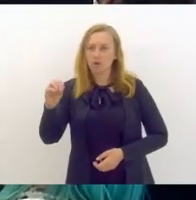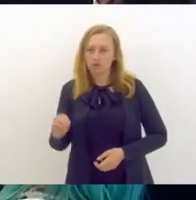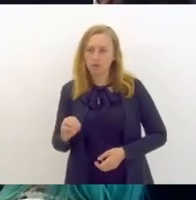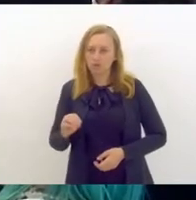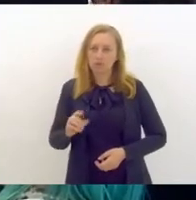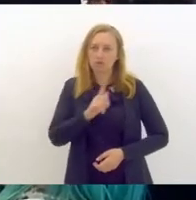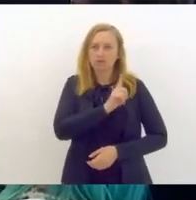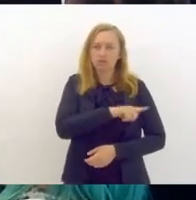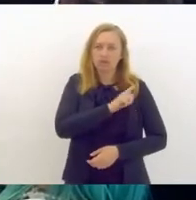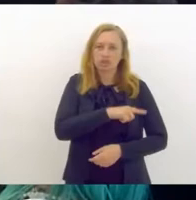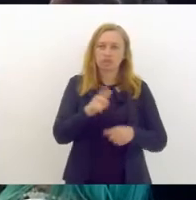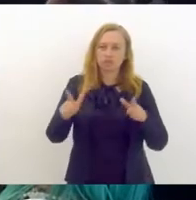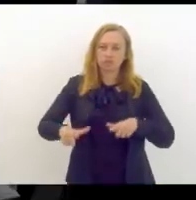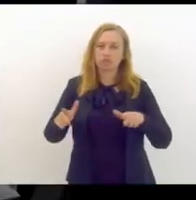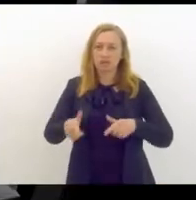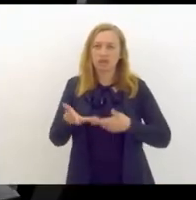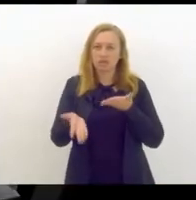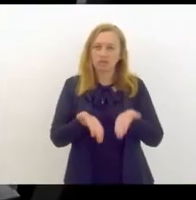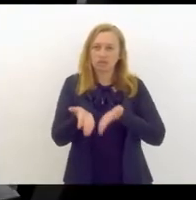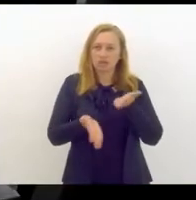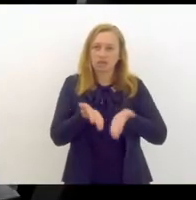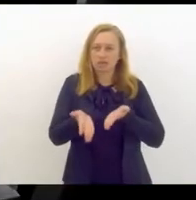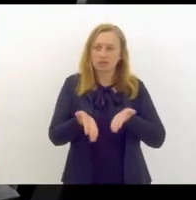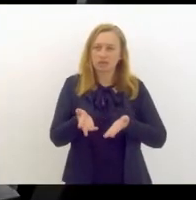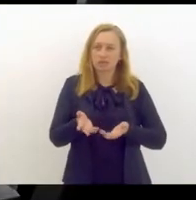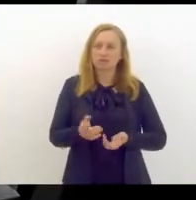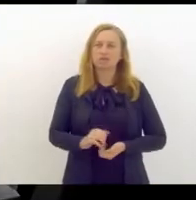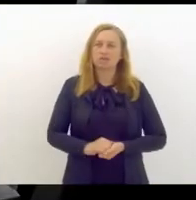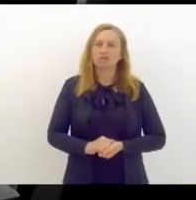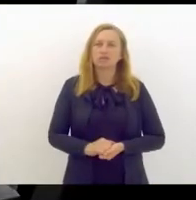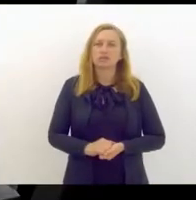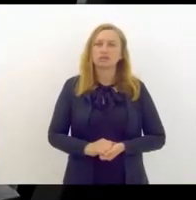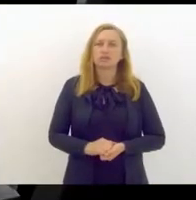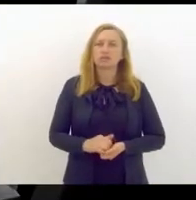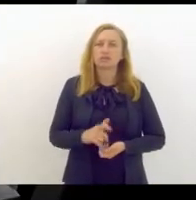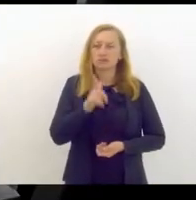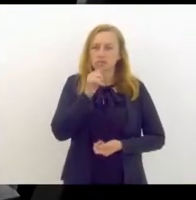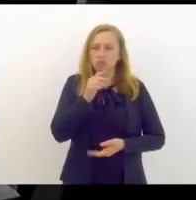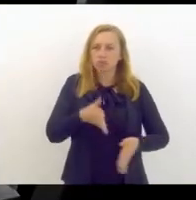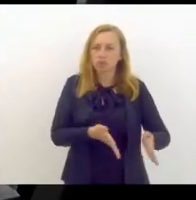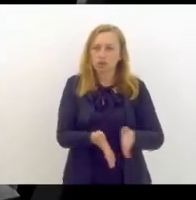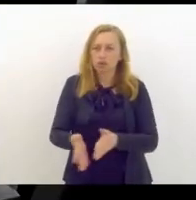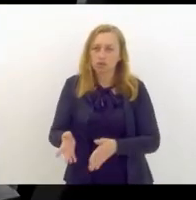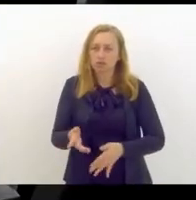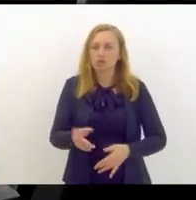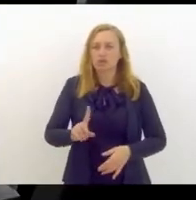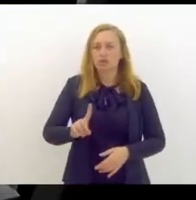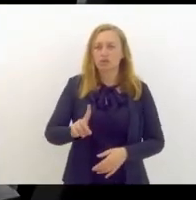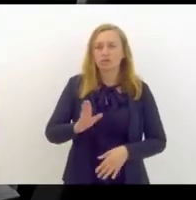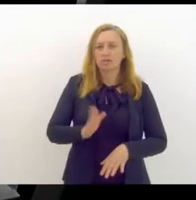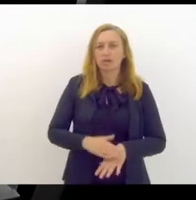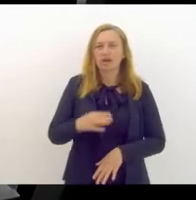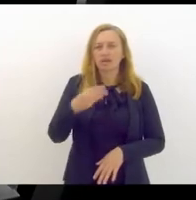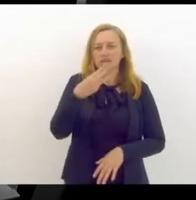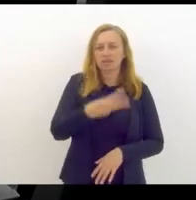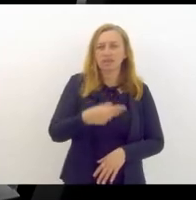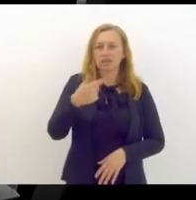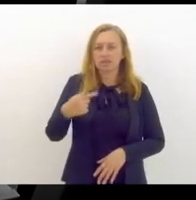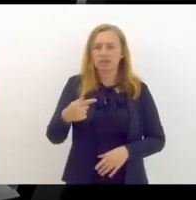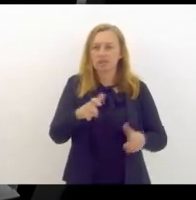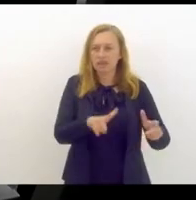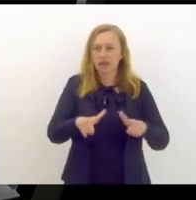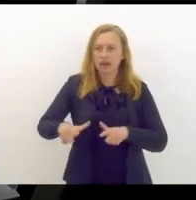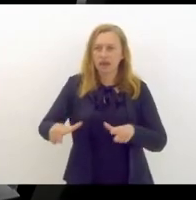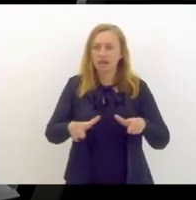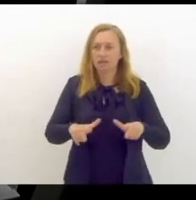de conservação, então nós cuidamos do Revis Médio Paraíba, mas além dessa unidade, mais 37 unidades de conservação